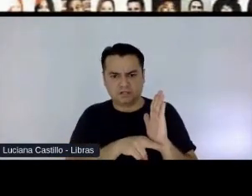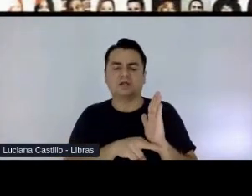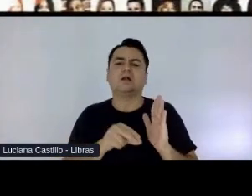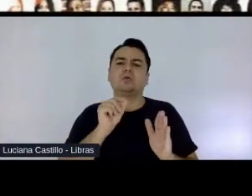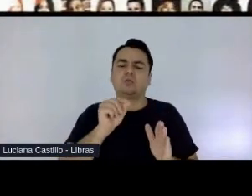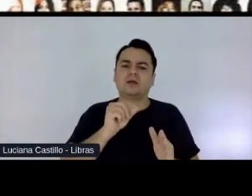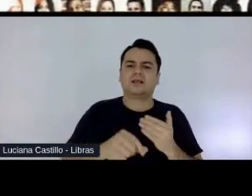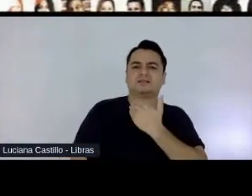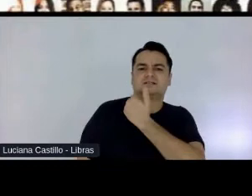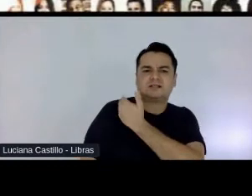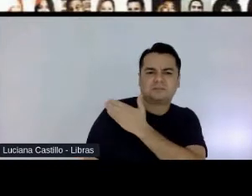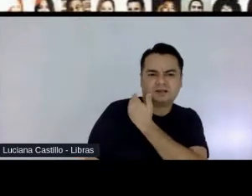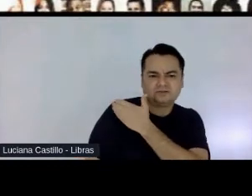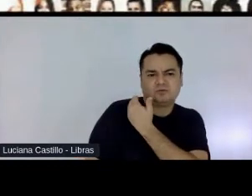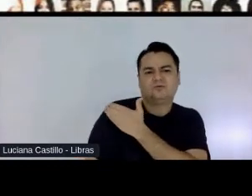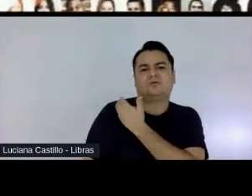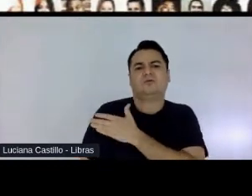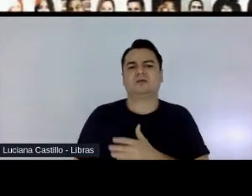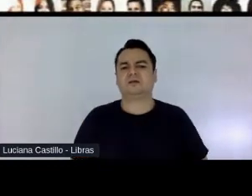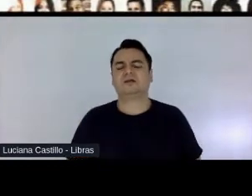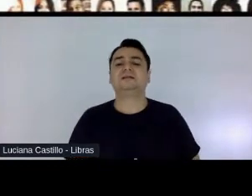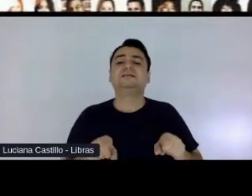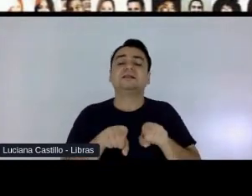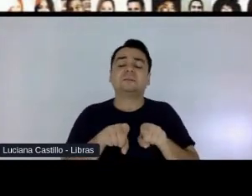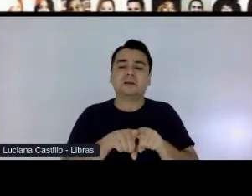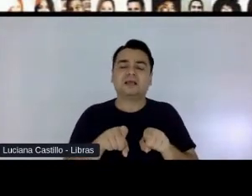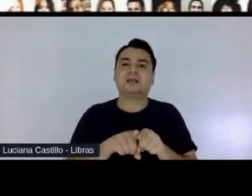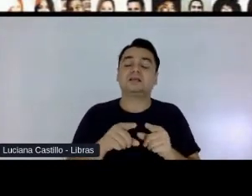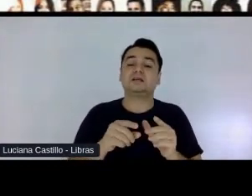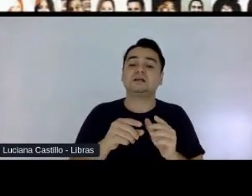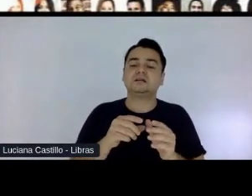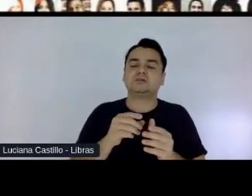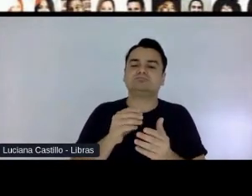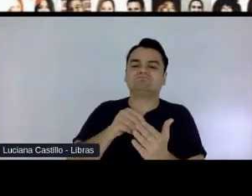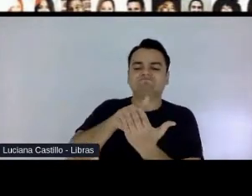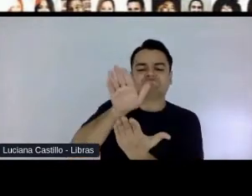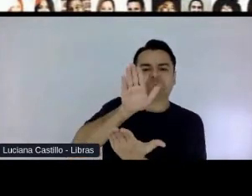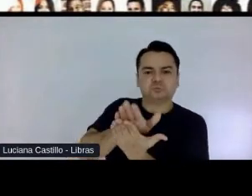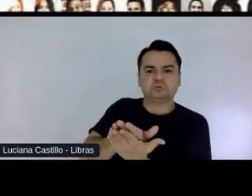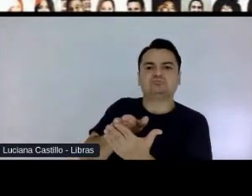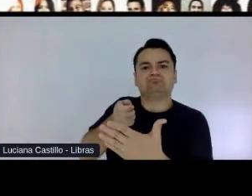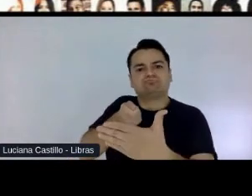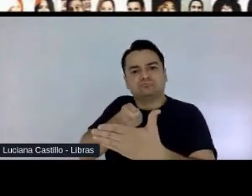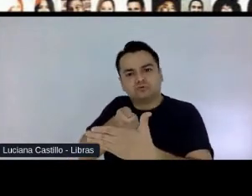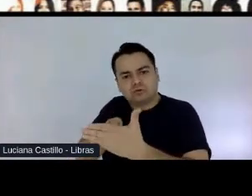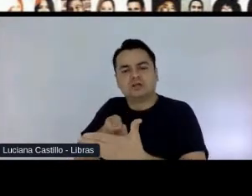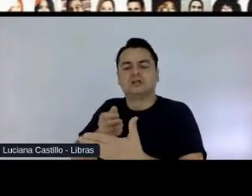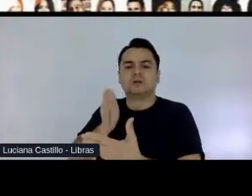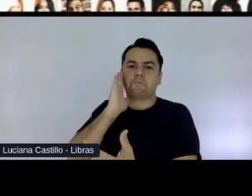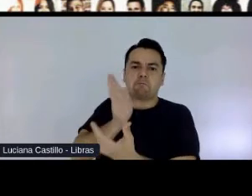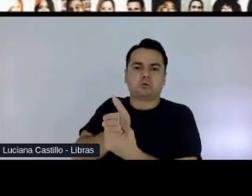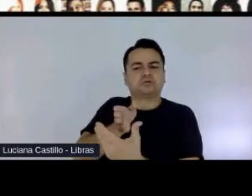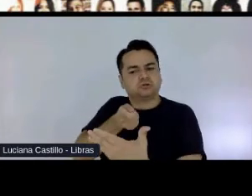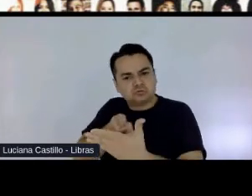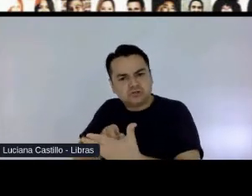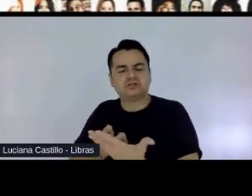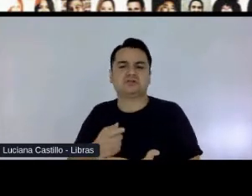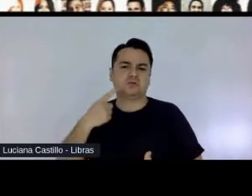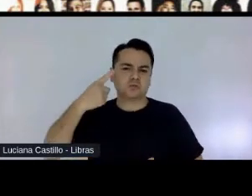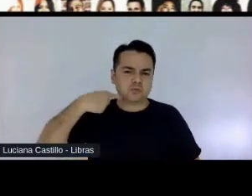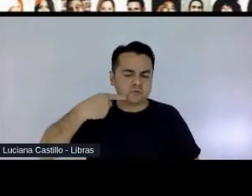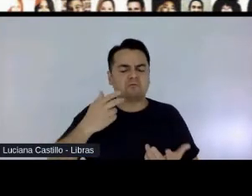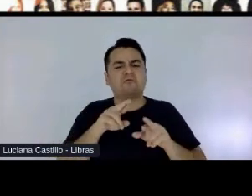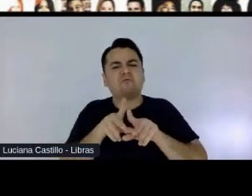práticas discriminatórias e as suas consequências jurídicas, né? Então, a gente consegue, ele está salientado também na